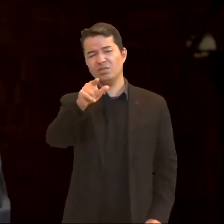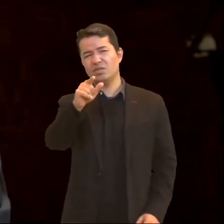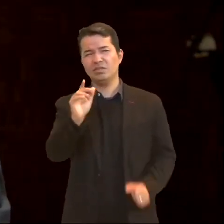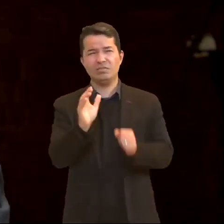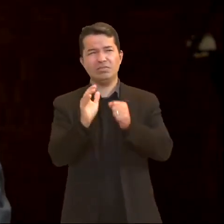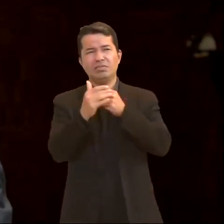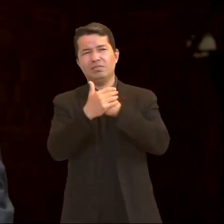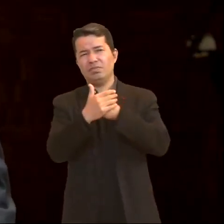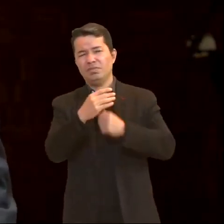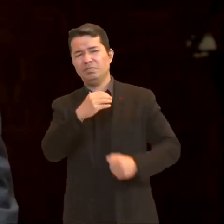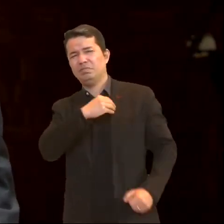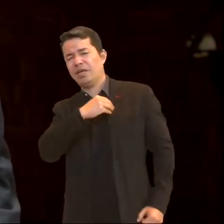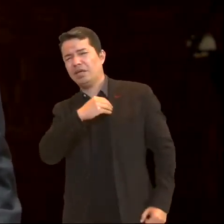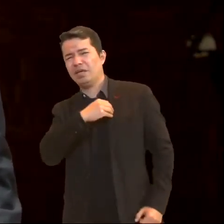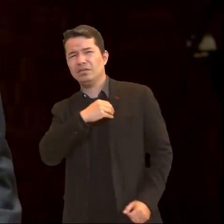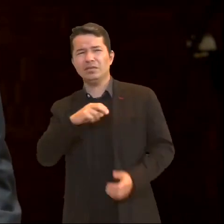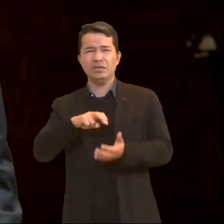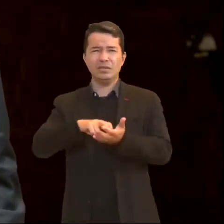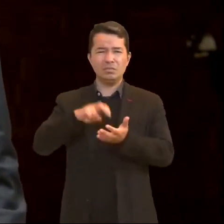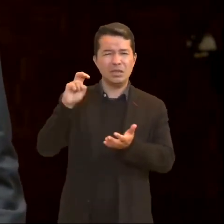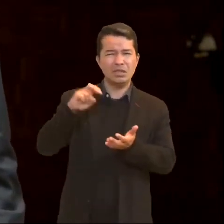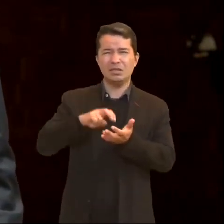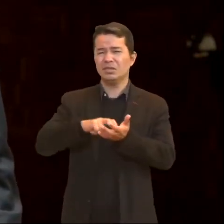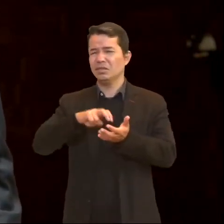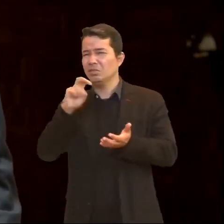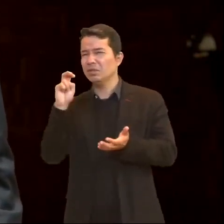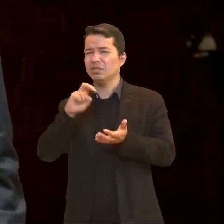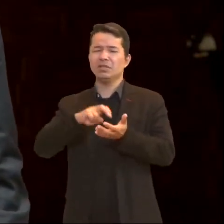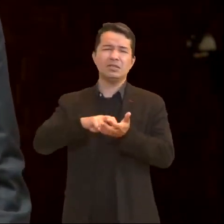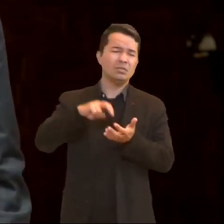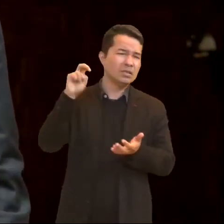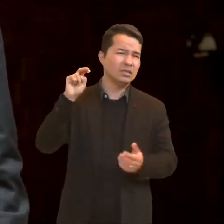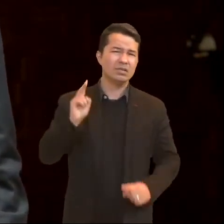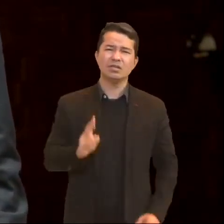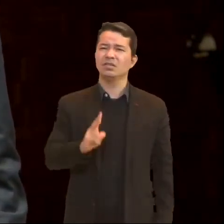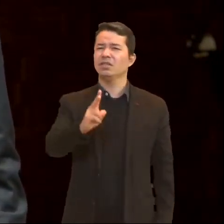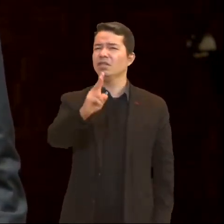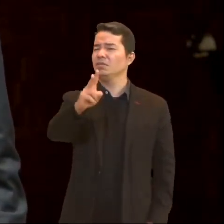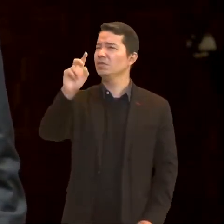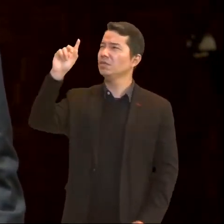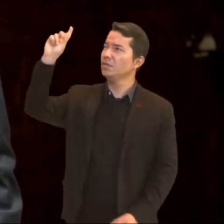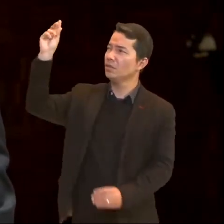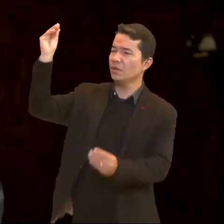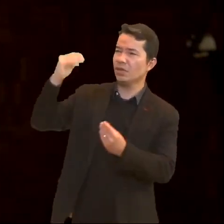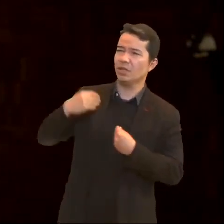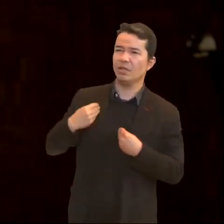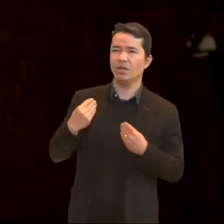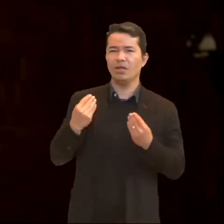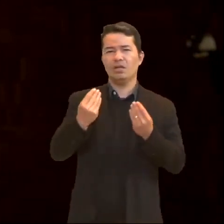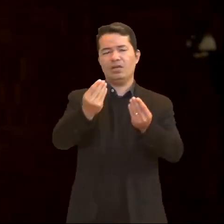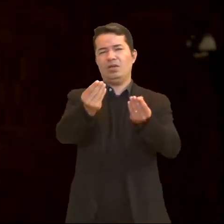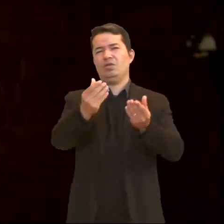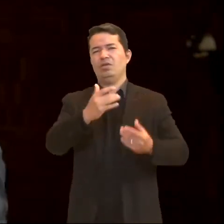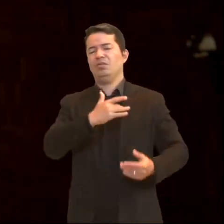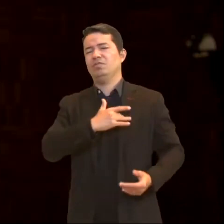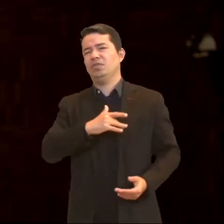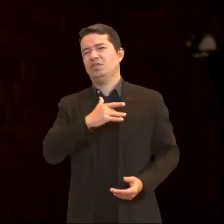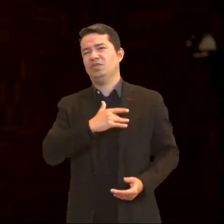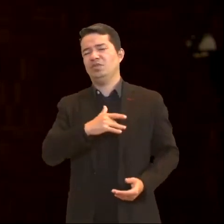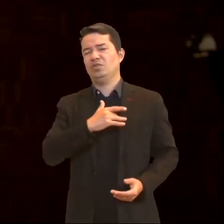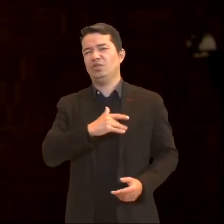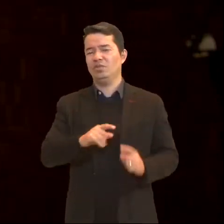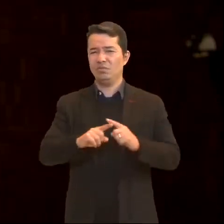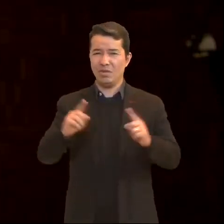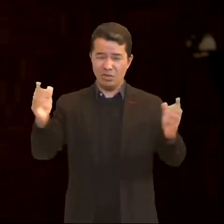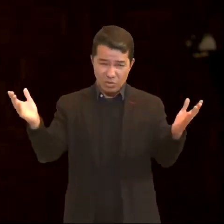pecados e toda manhã a misericórdia dEle se renovou na sua vida. Mas hoje, o Senhor te